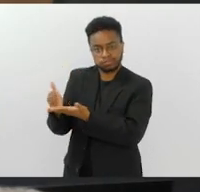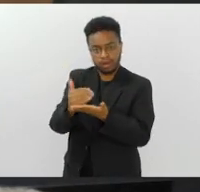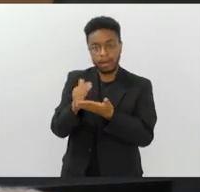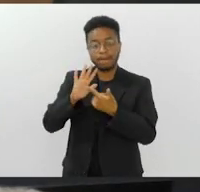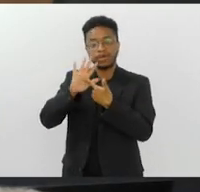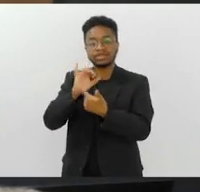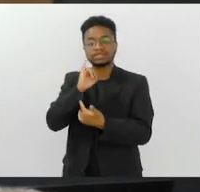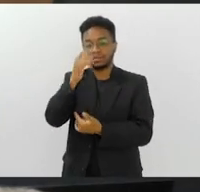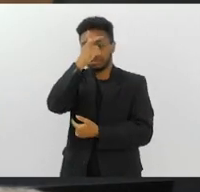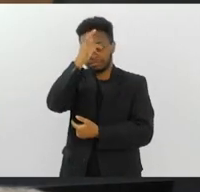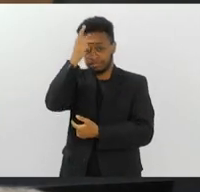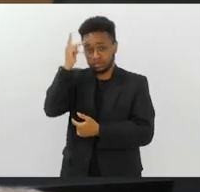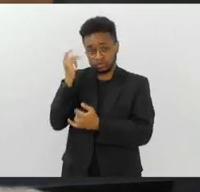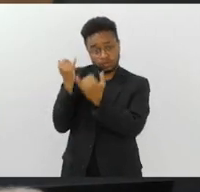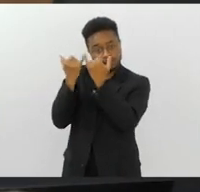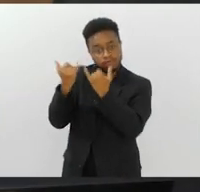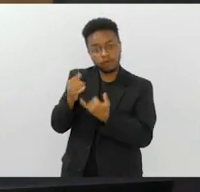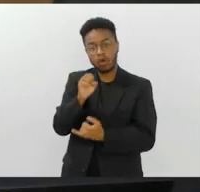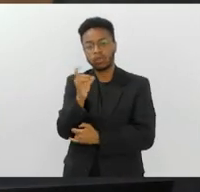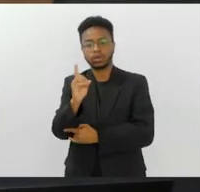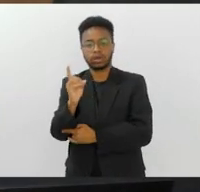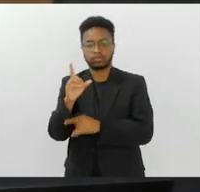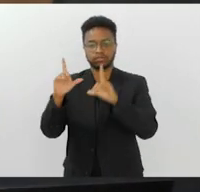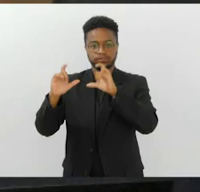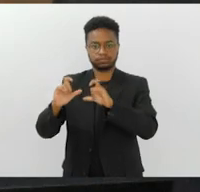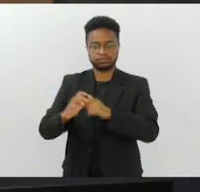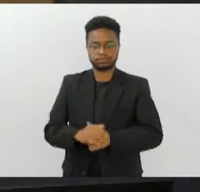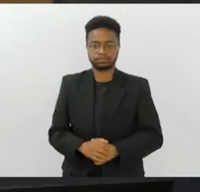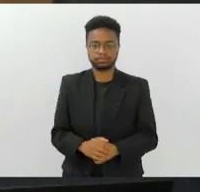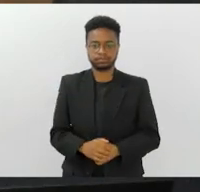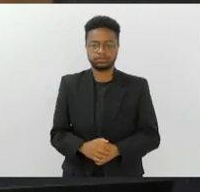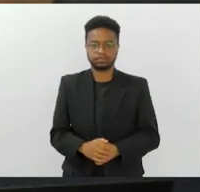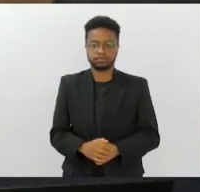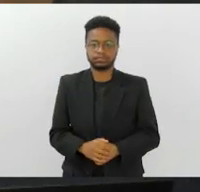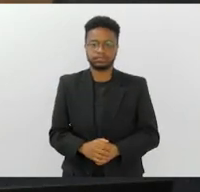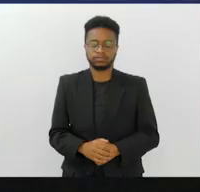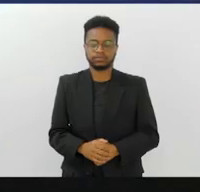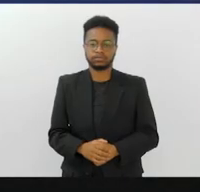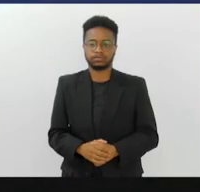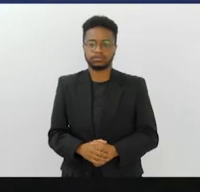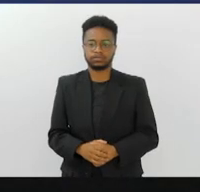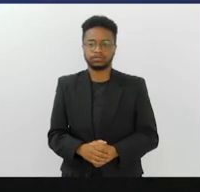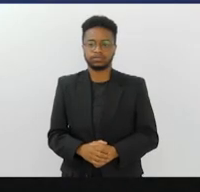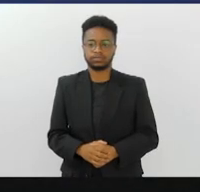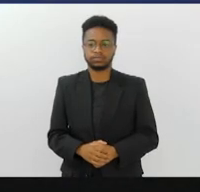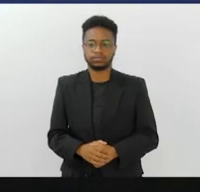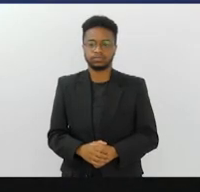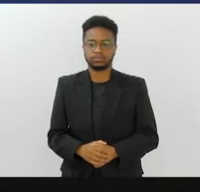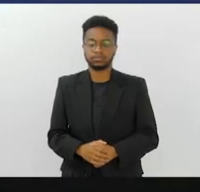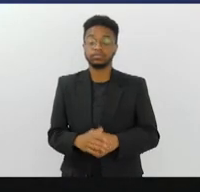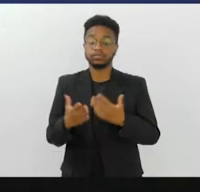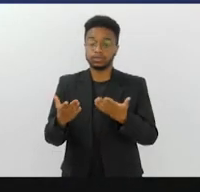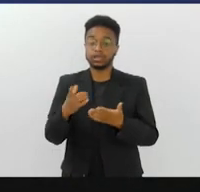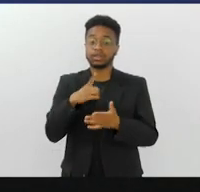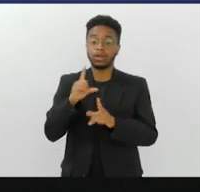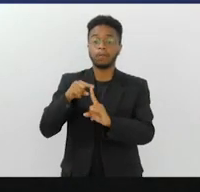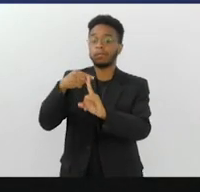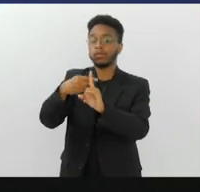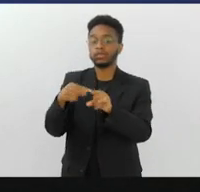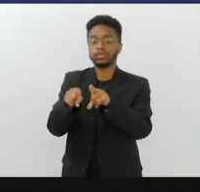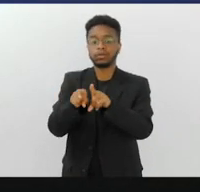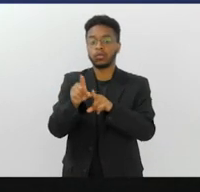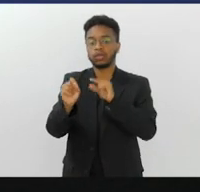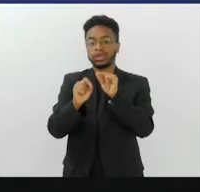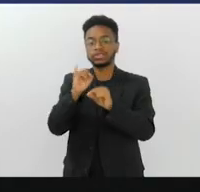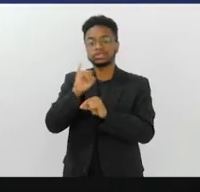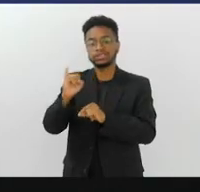essa essa foto que foi tirada pode passar por favor eh nós temos uma vantagem muito grande em usar